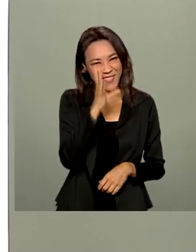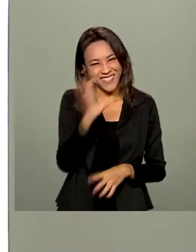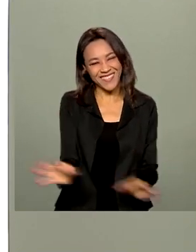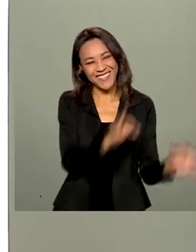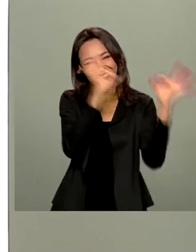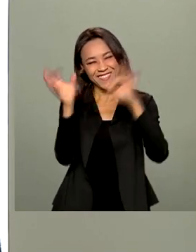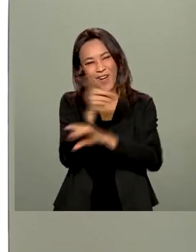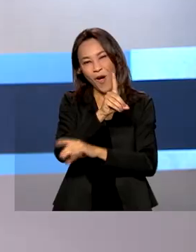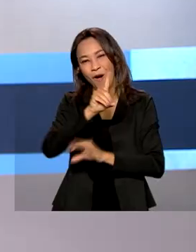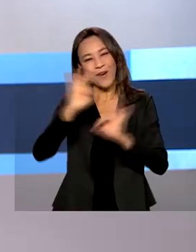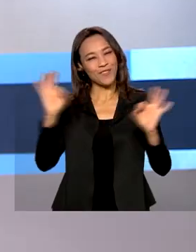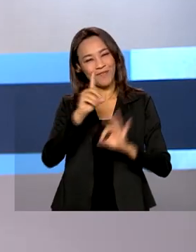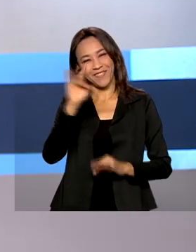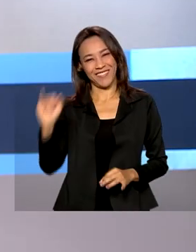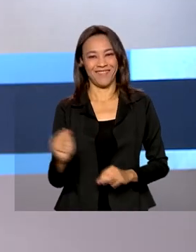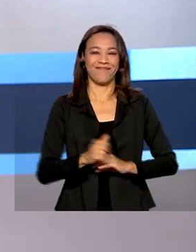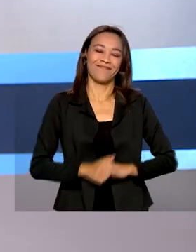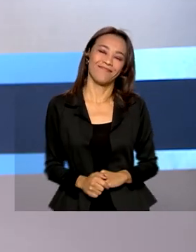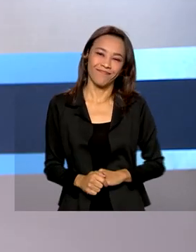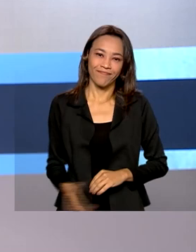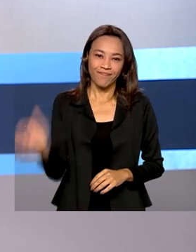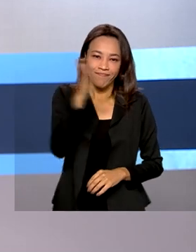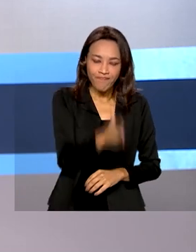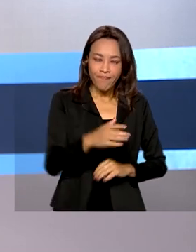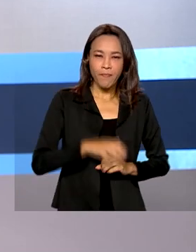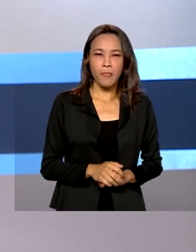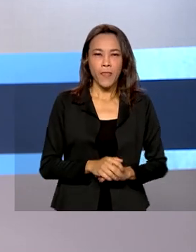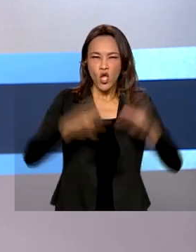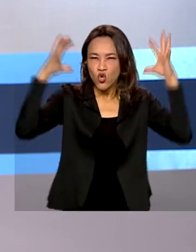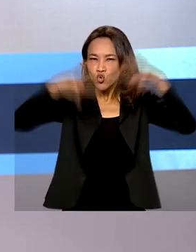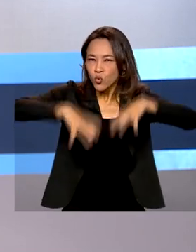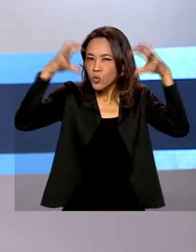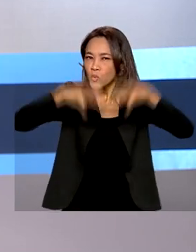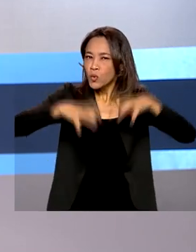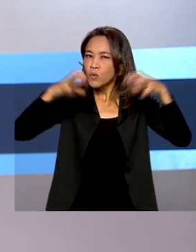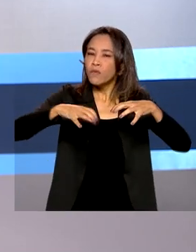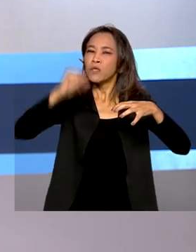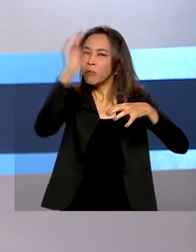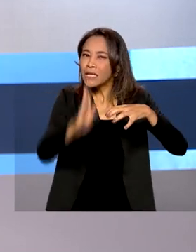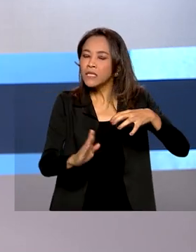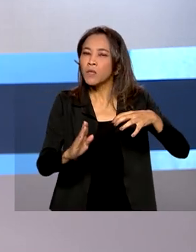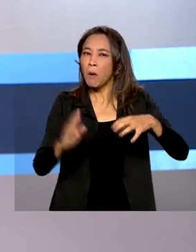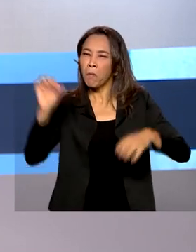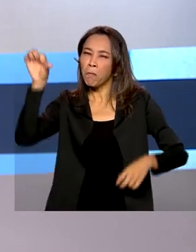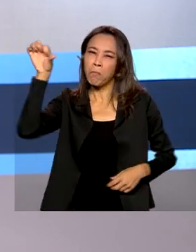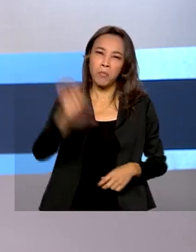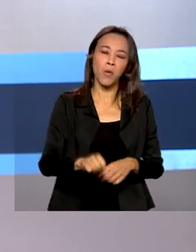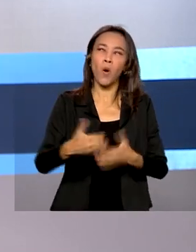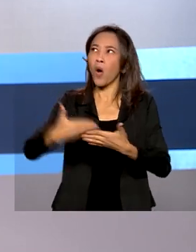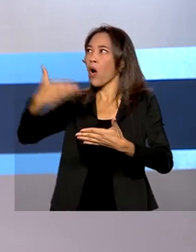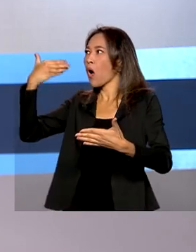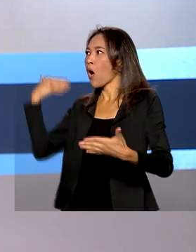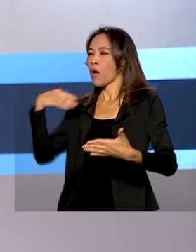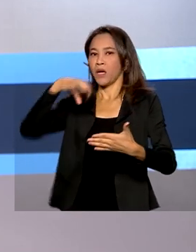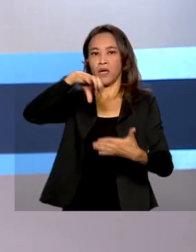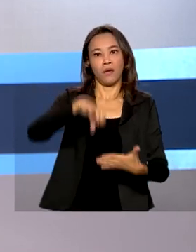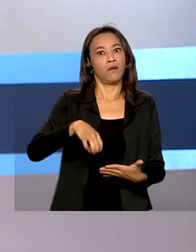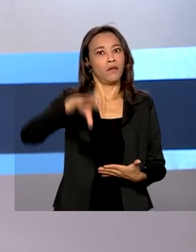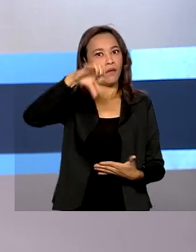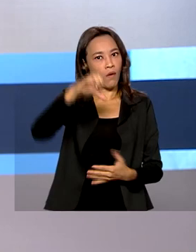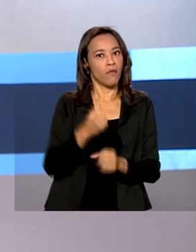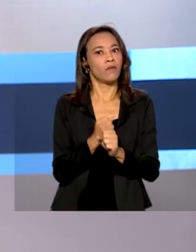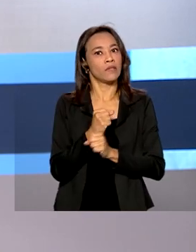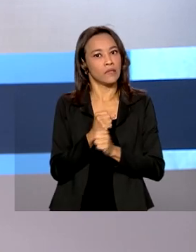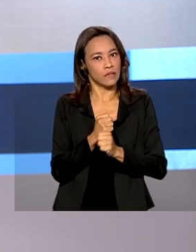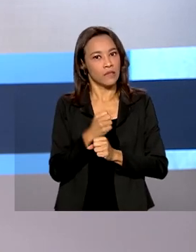continuem conosco tenha um ótimo dia e o nível de chuvas no Brasil este ano é o pior em nove décadas mais segundo o